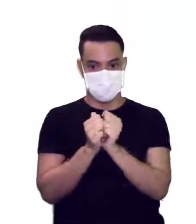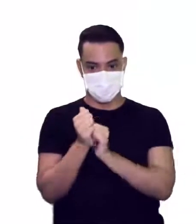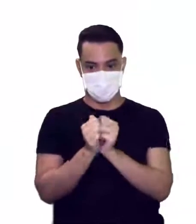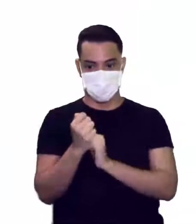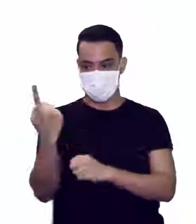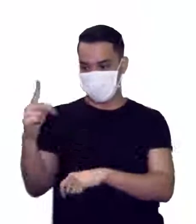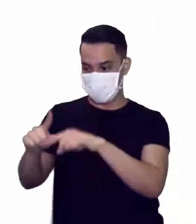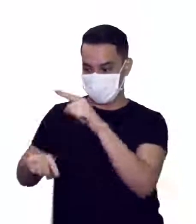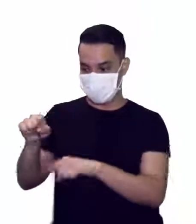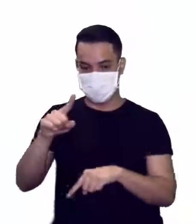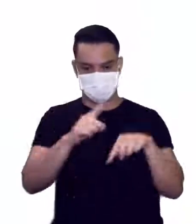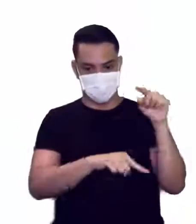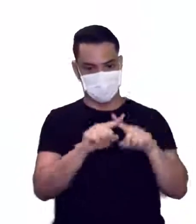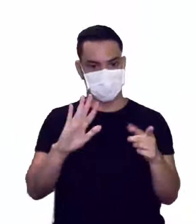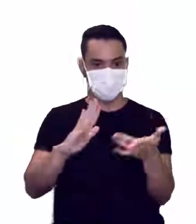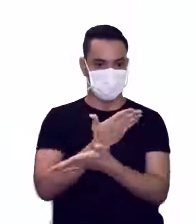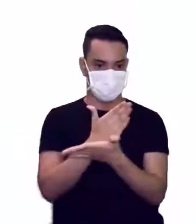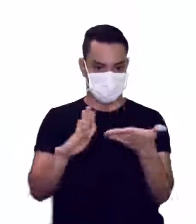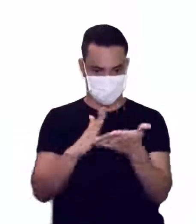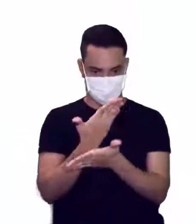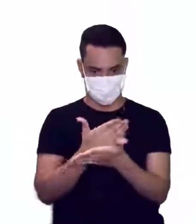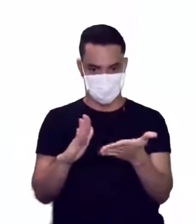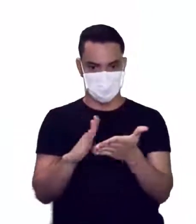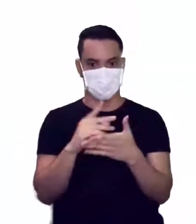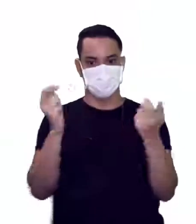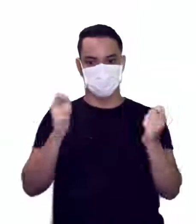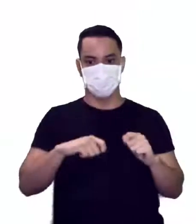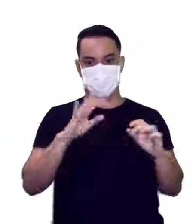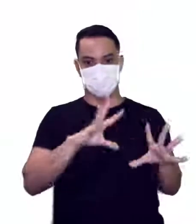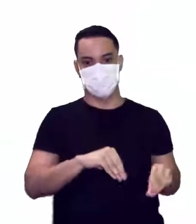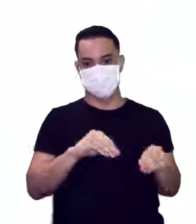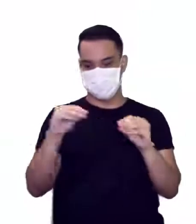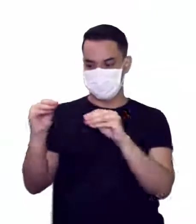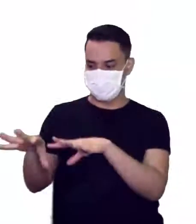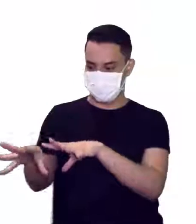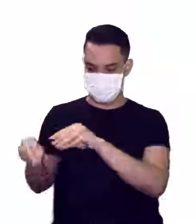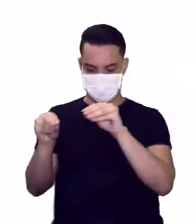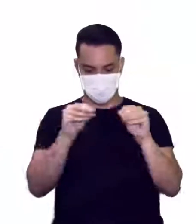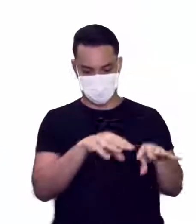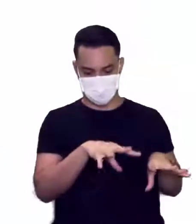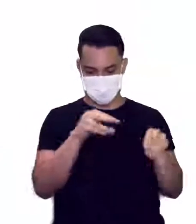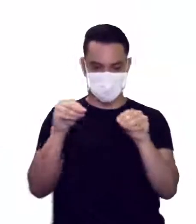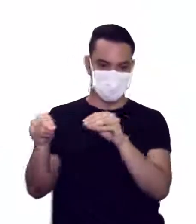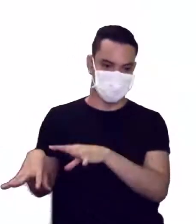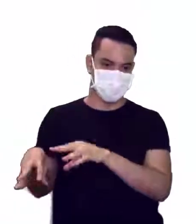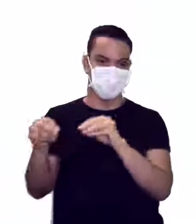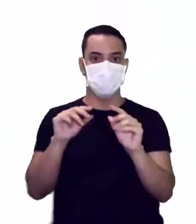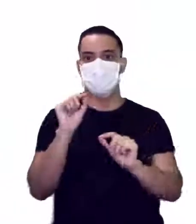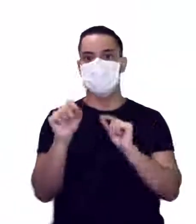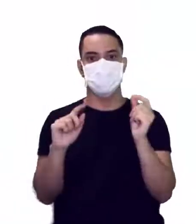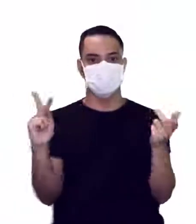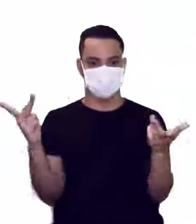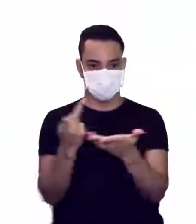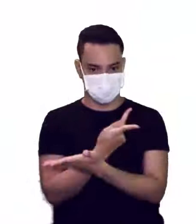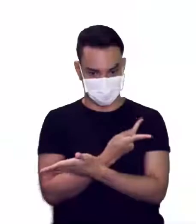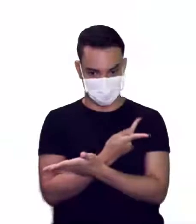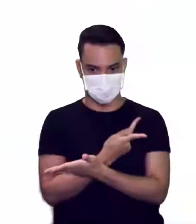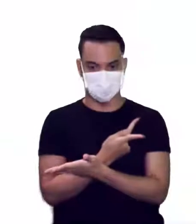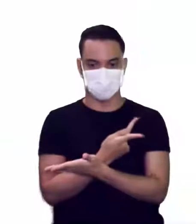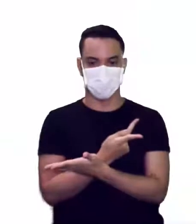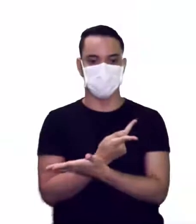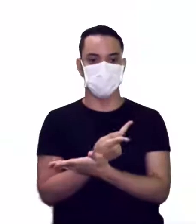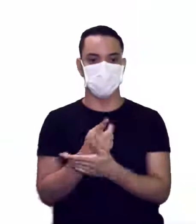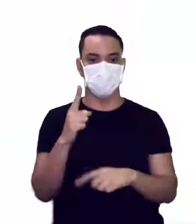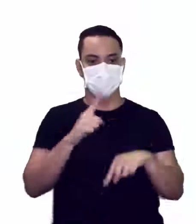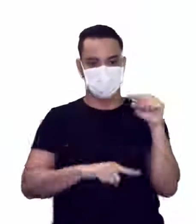corpos, alguns desses elétrons migram de um corpo para o outro. E com essa migração, o que vai acontecer? Esse corpo ele